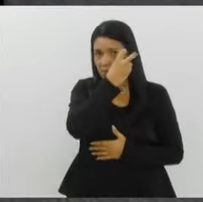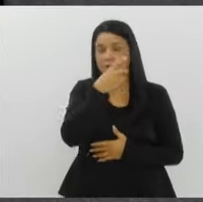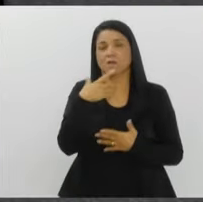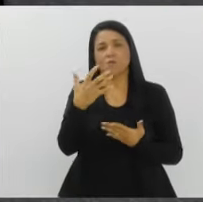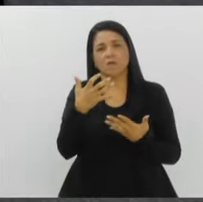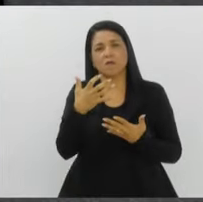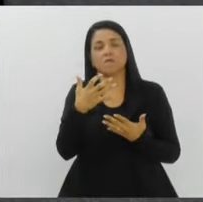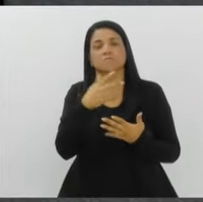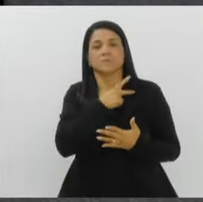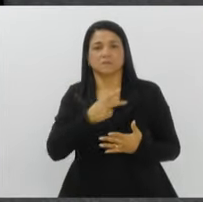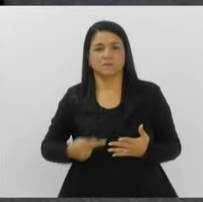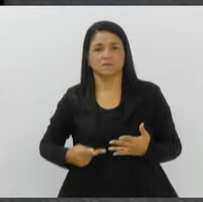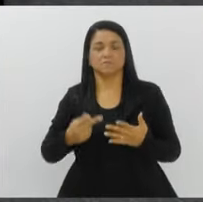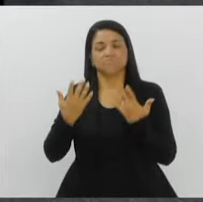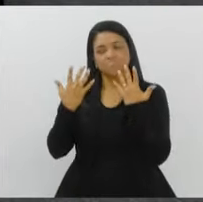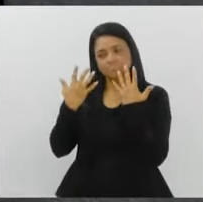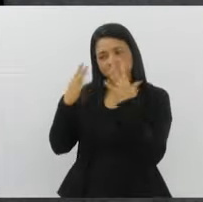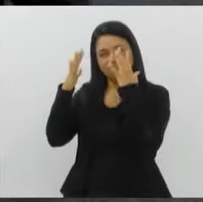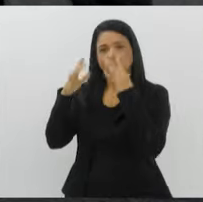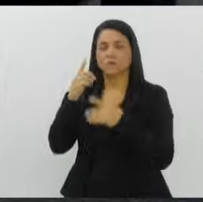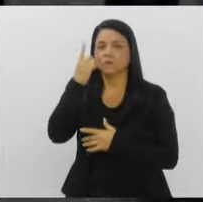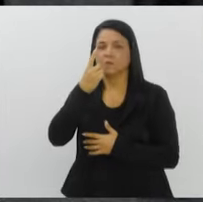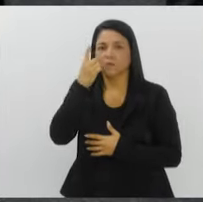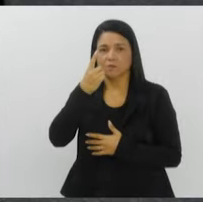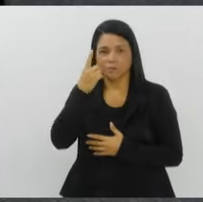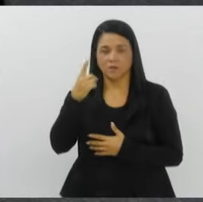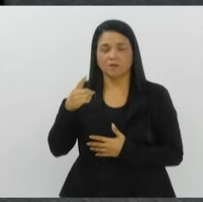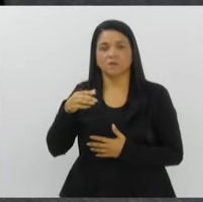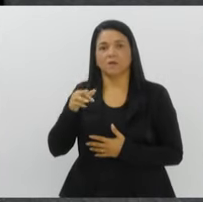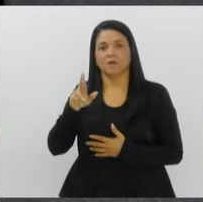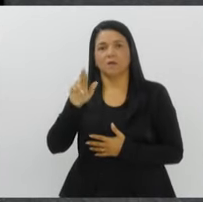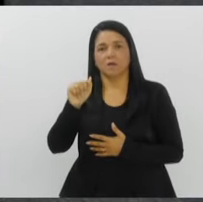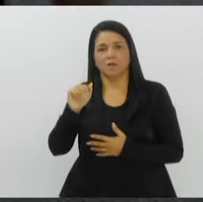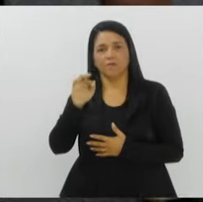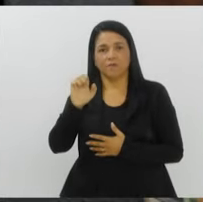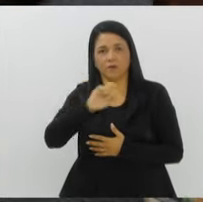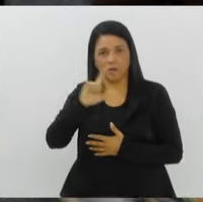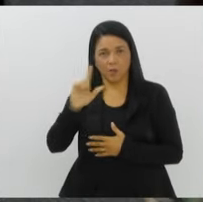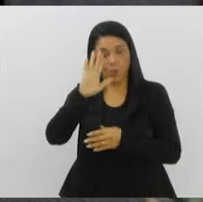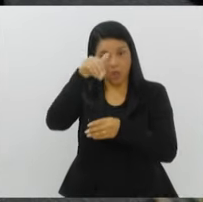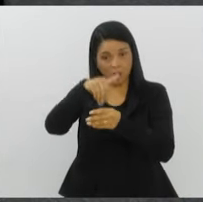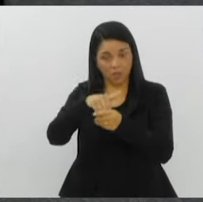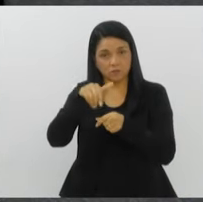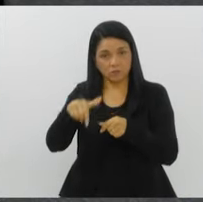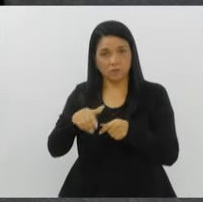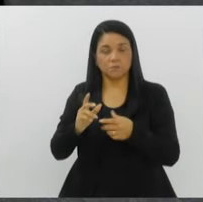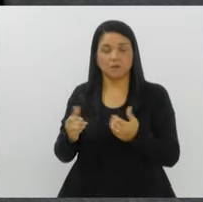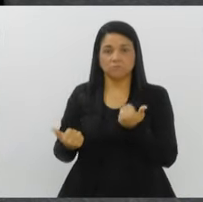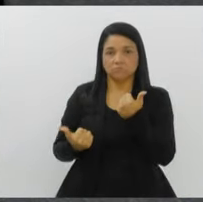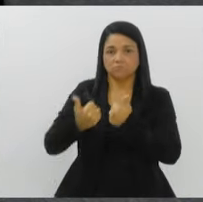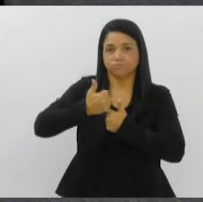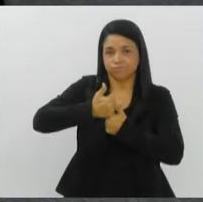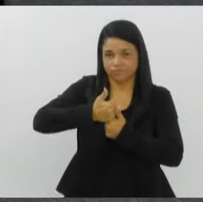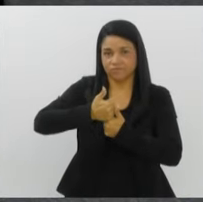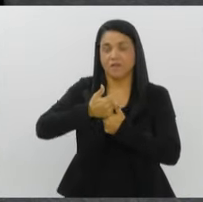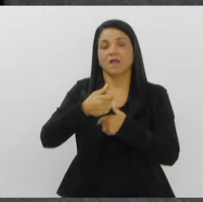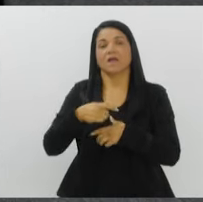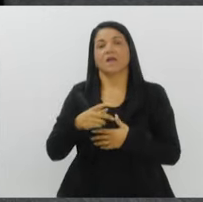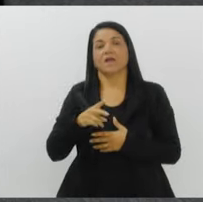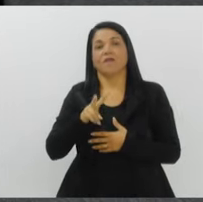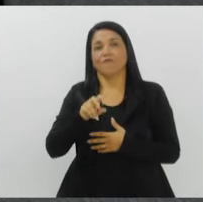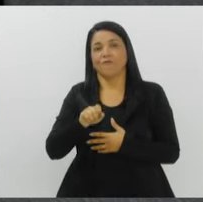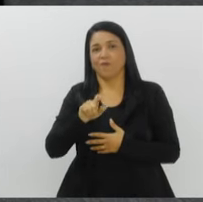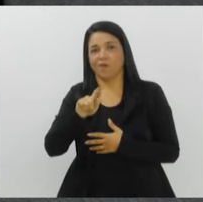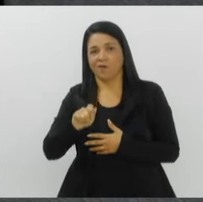o deputado Rafael Nobre, que foi eleito aqui no plenário para ocupar a segunda vogal da mesa diretora. Eu até